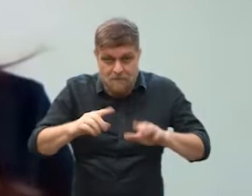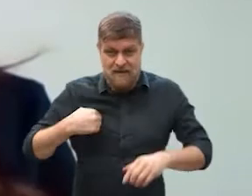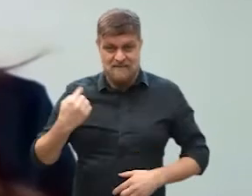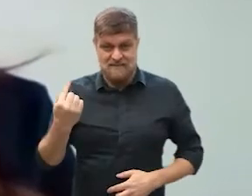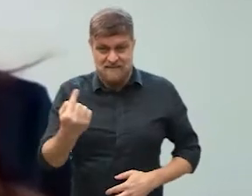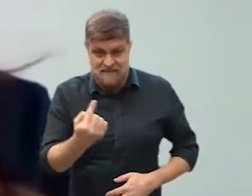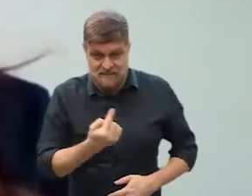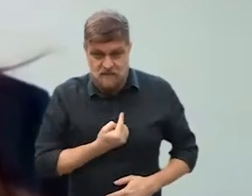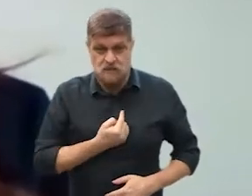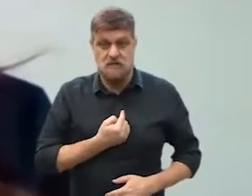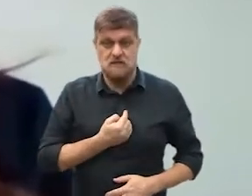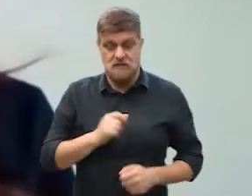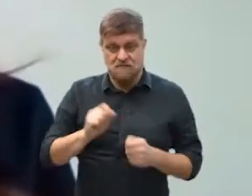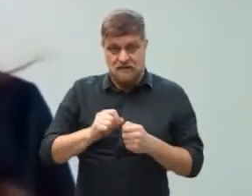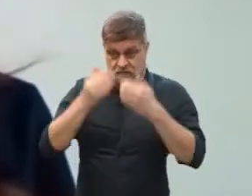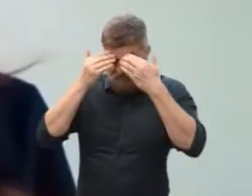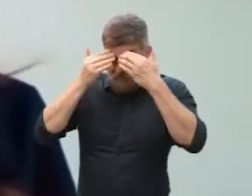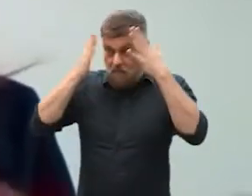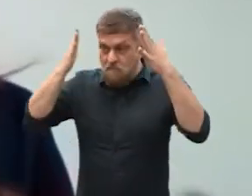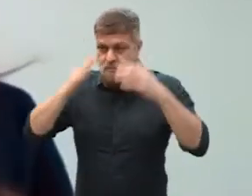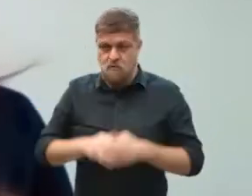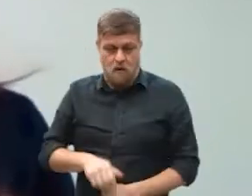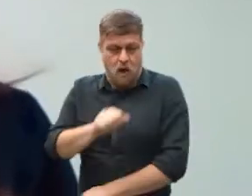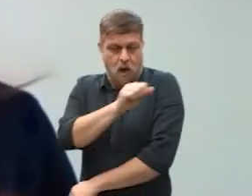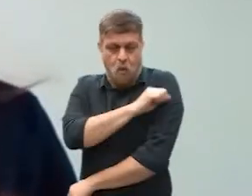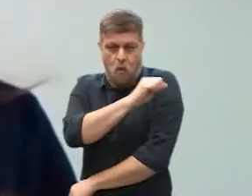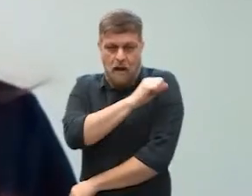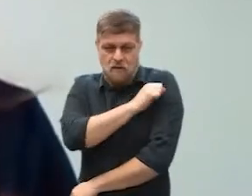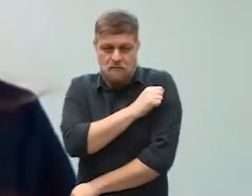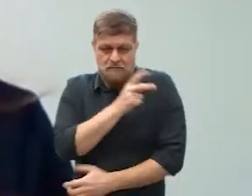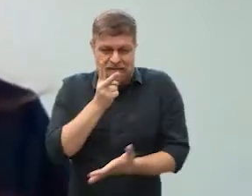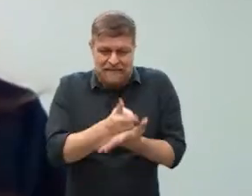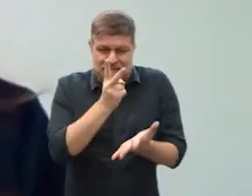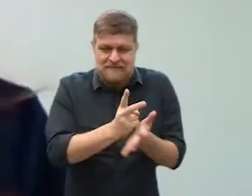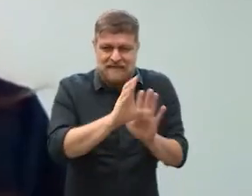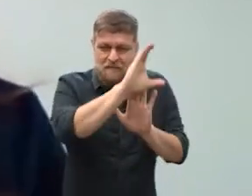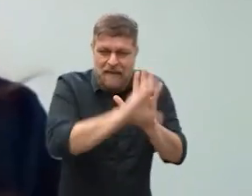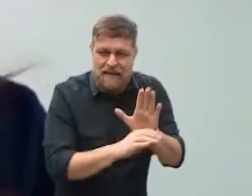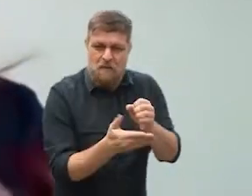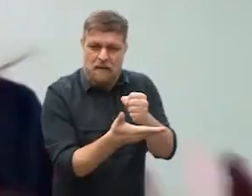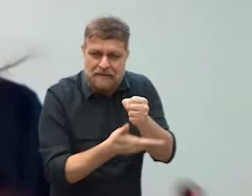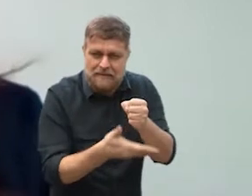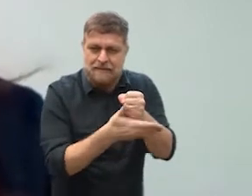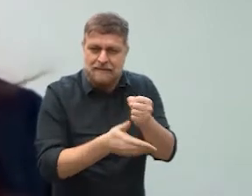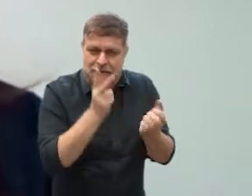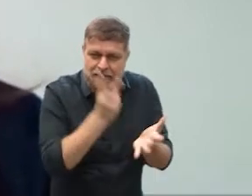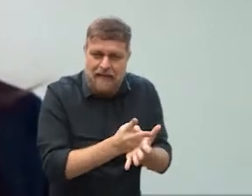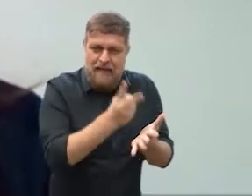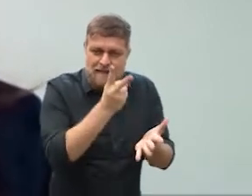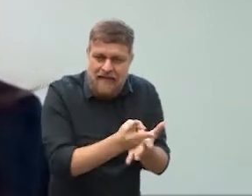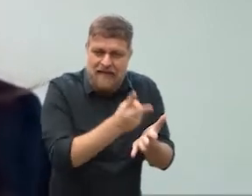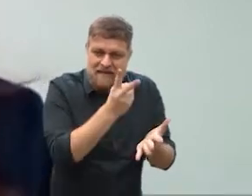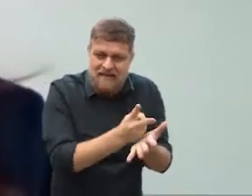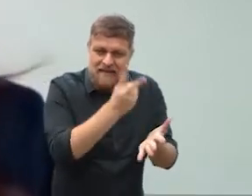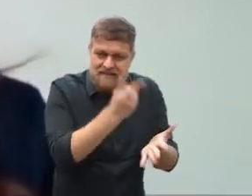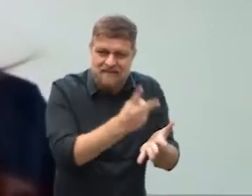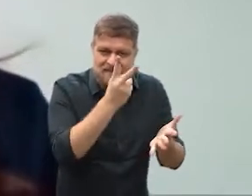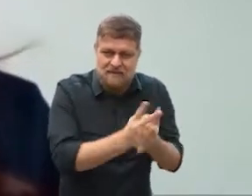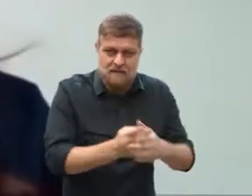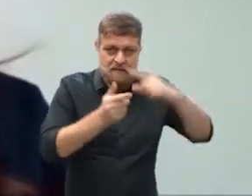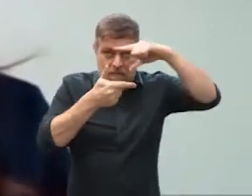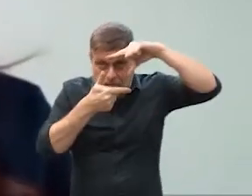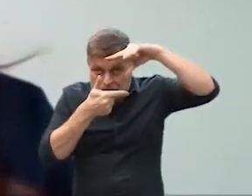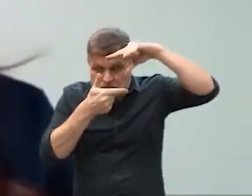abre essas oportunidades, desenvolver habilidades que vão além daquele currículo básico, né, daquela formação geral básica que a gente já